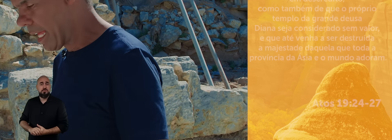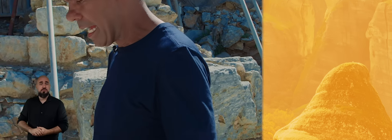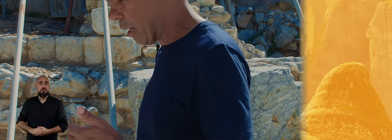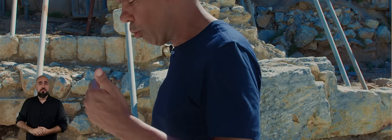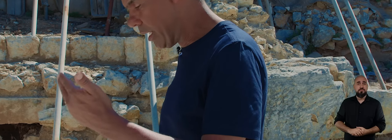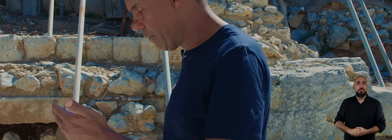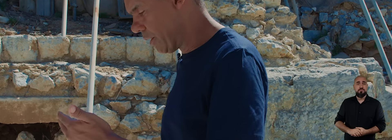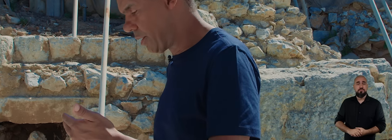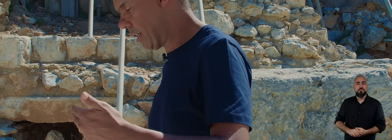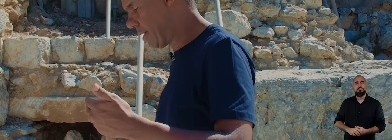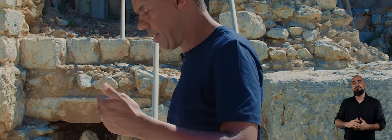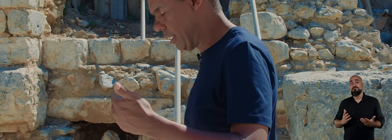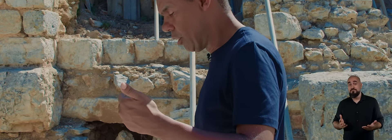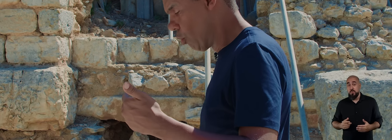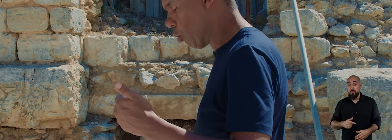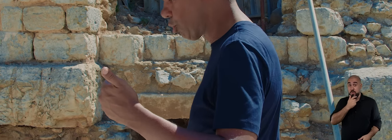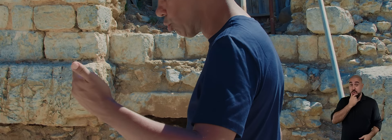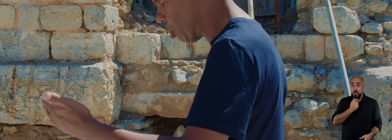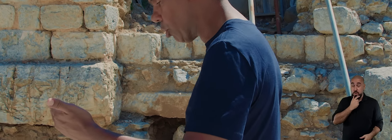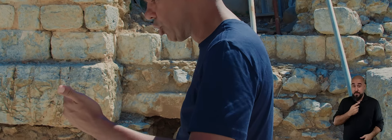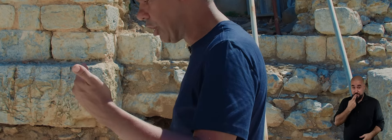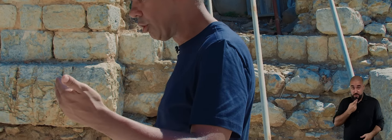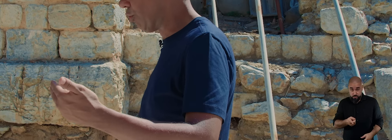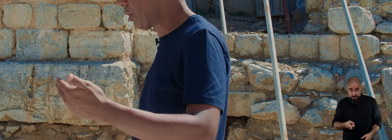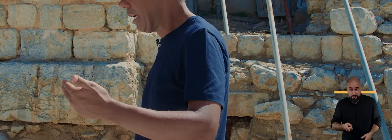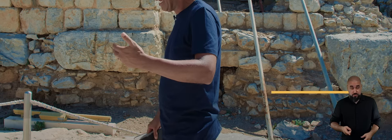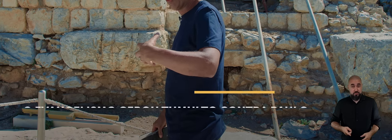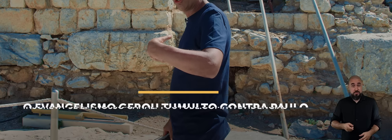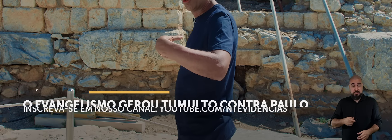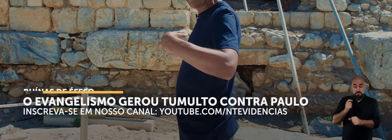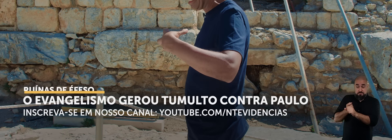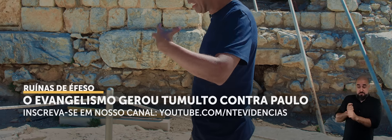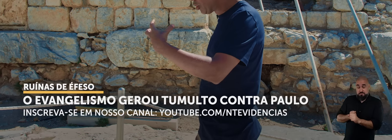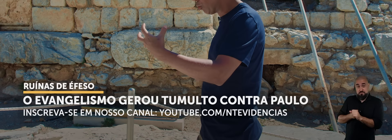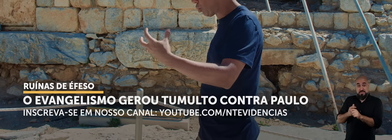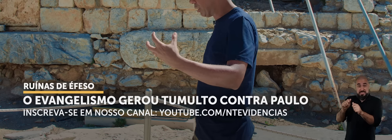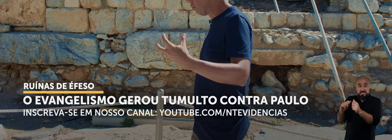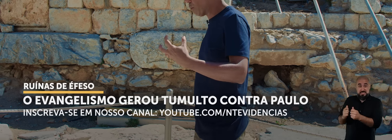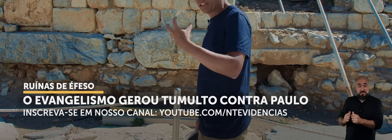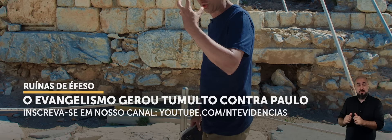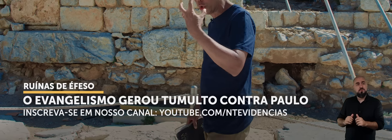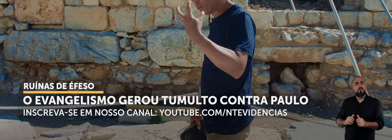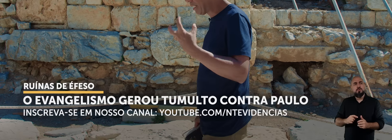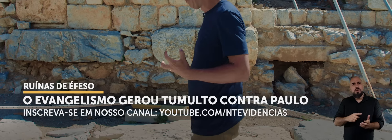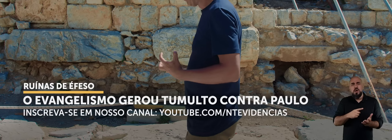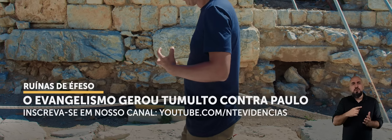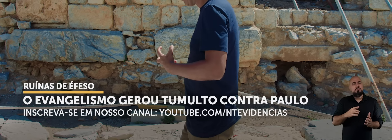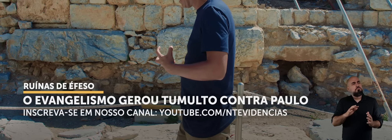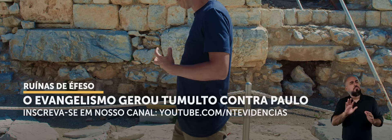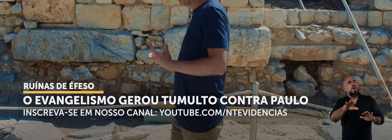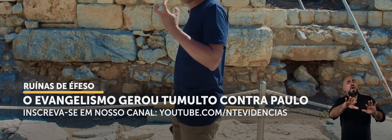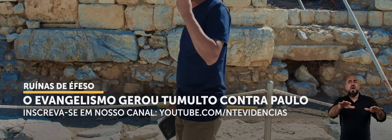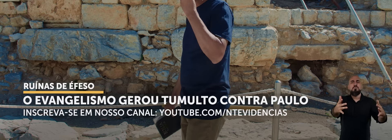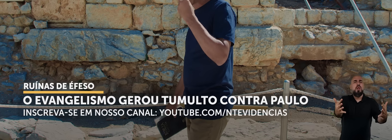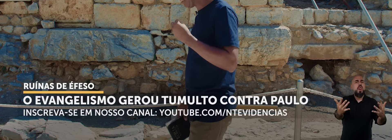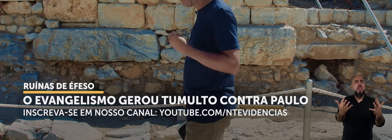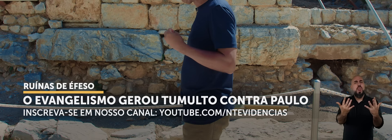esse ourives, esse construtor de ídolos, reuniu uma grande multidão, uma turba que